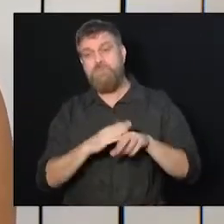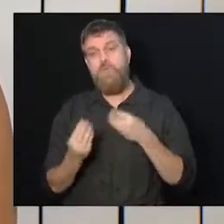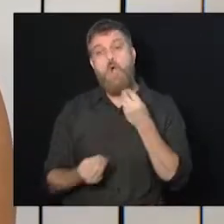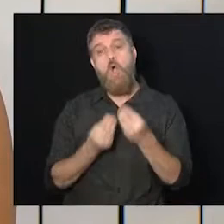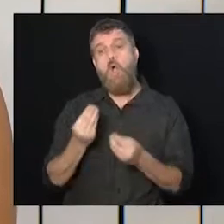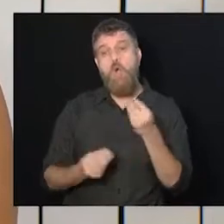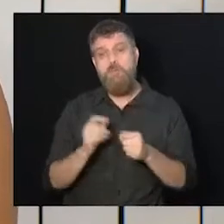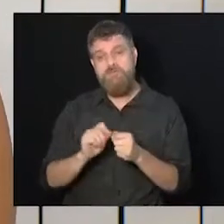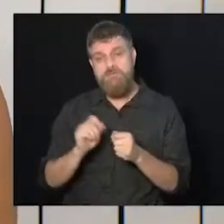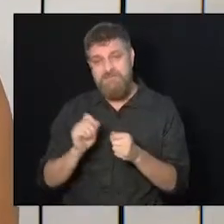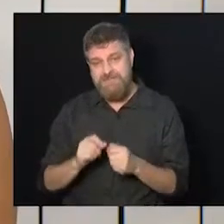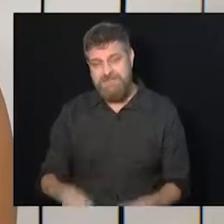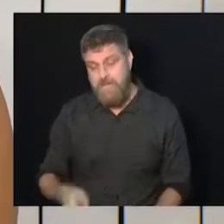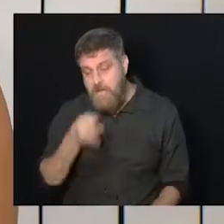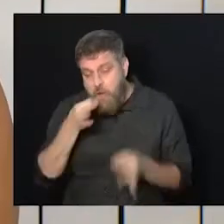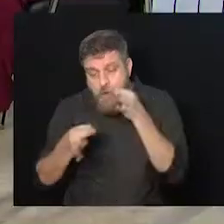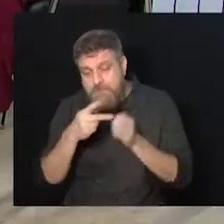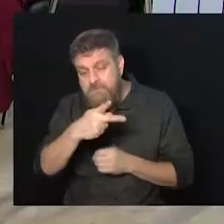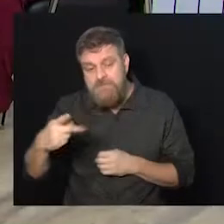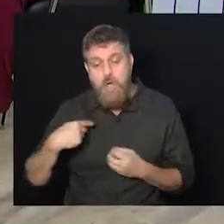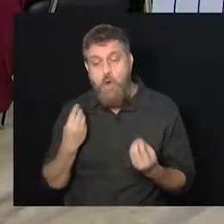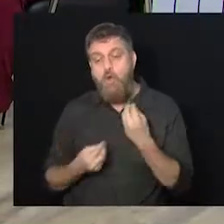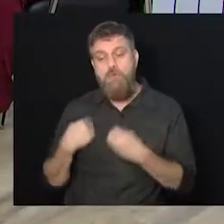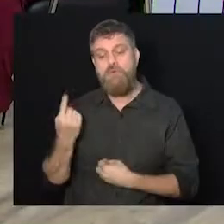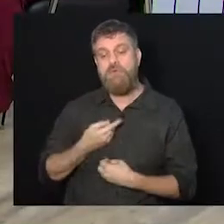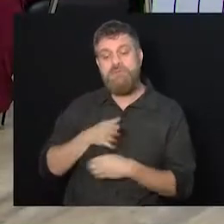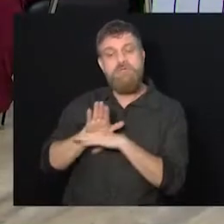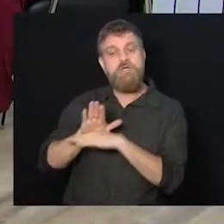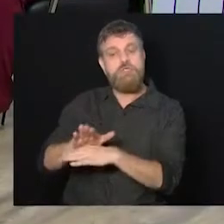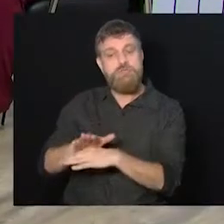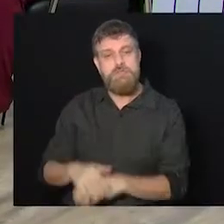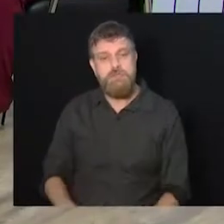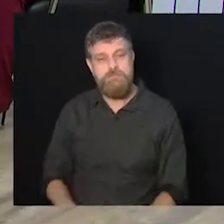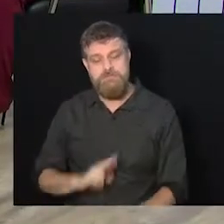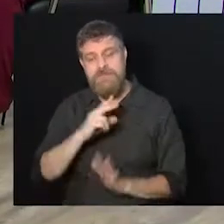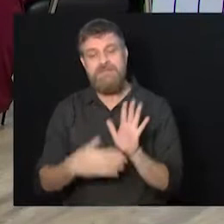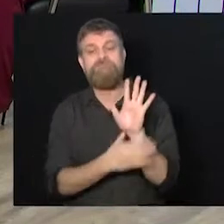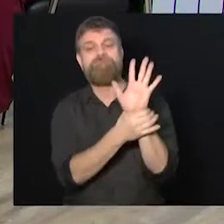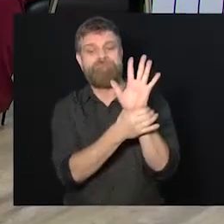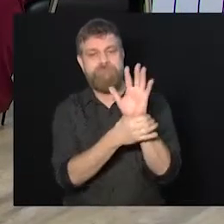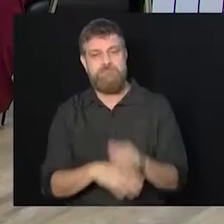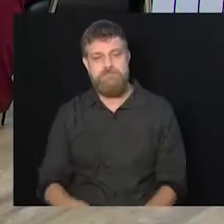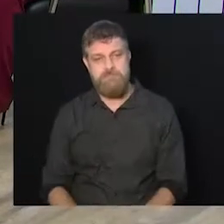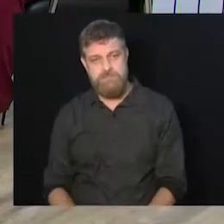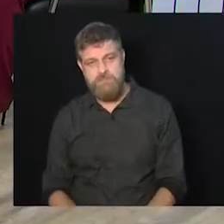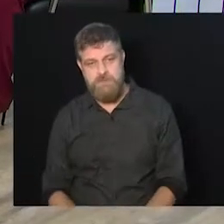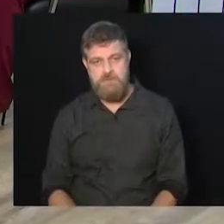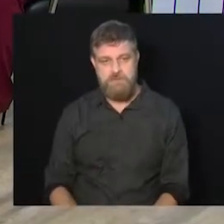a essa situação, na opinião de cada um. Professora Mar. Bom,